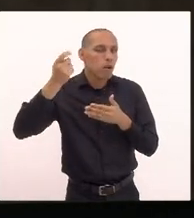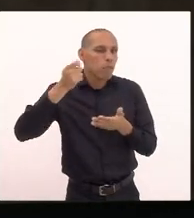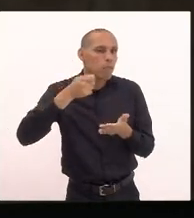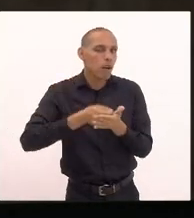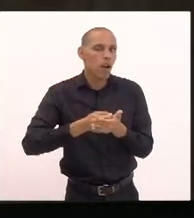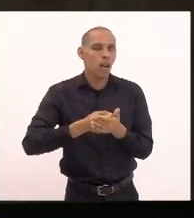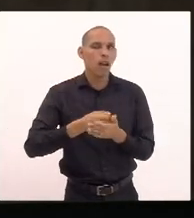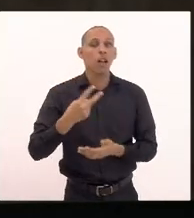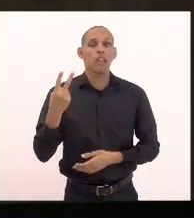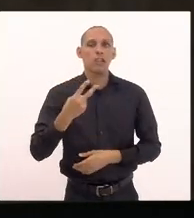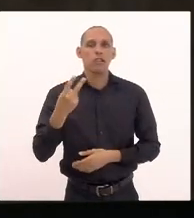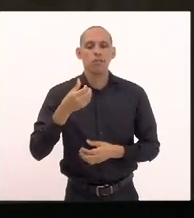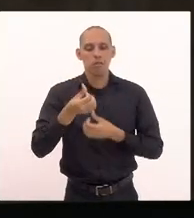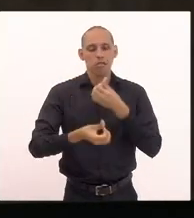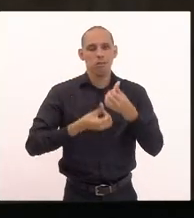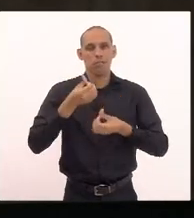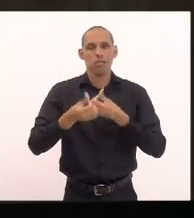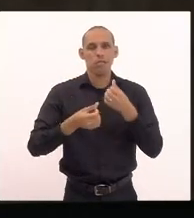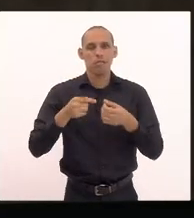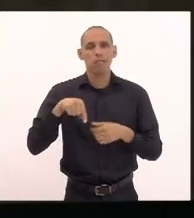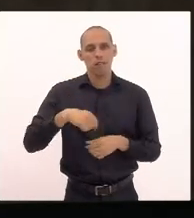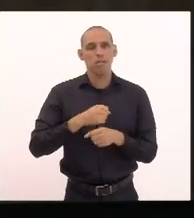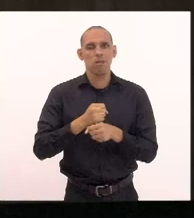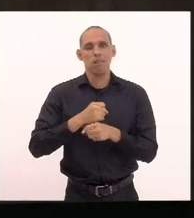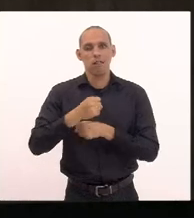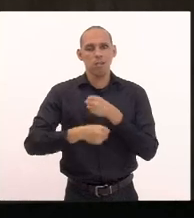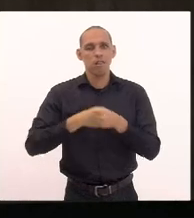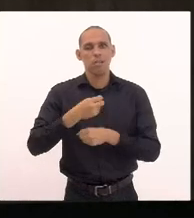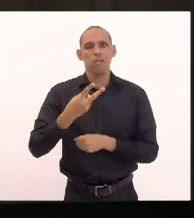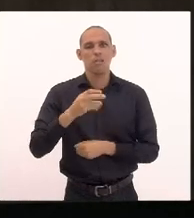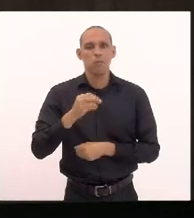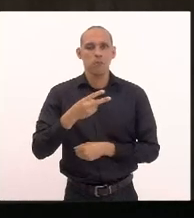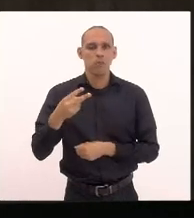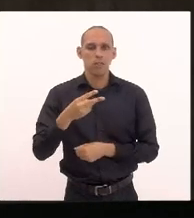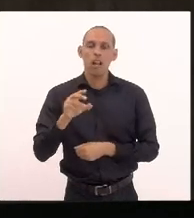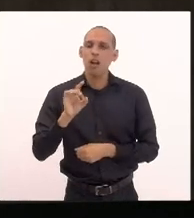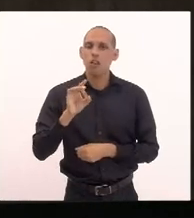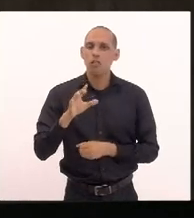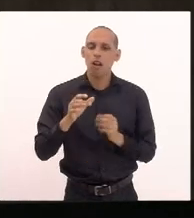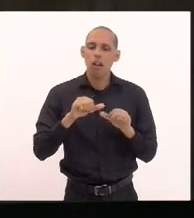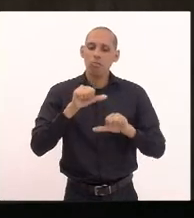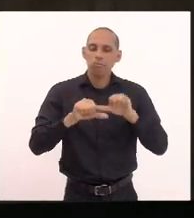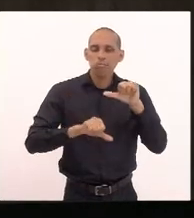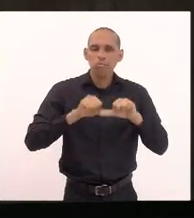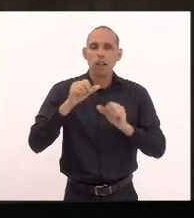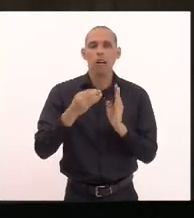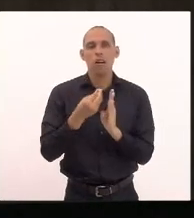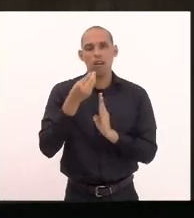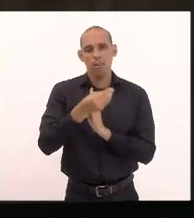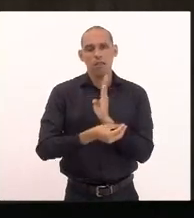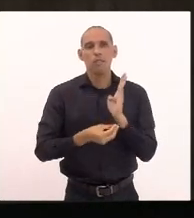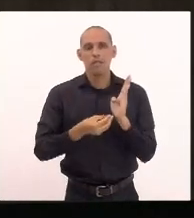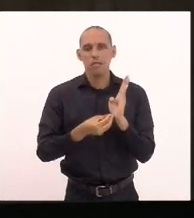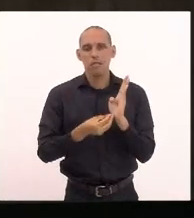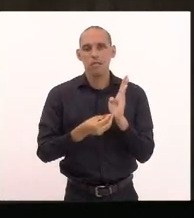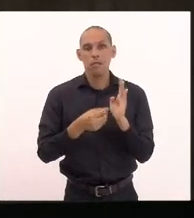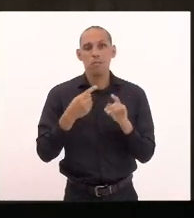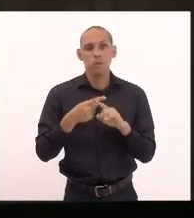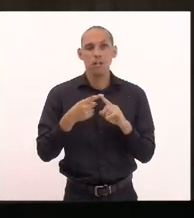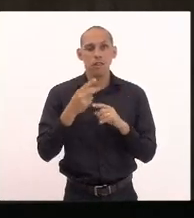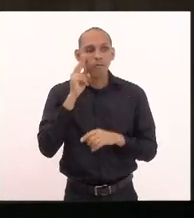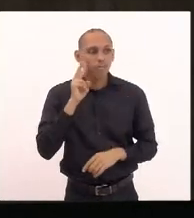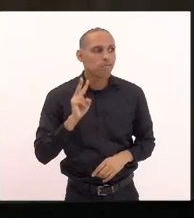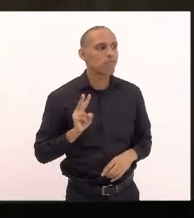segundo semestre de 2022. É uma mera alteração de calendário, porque vimos